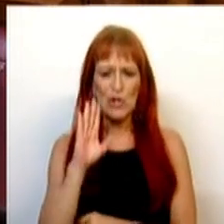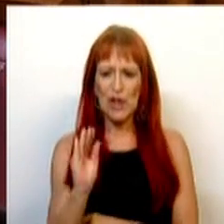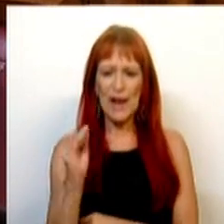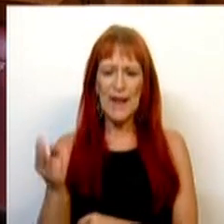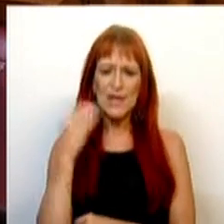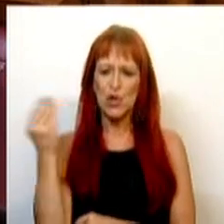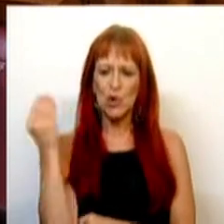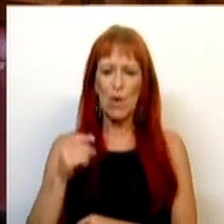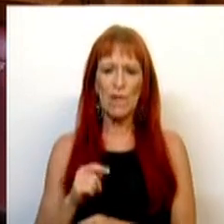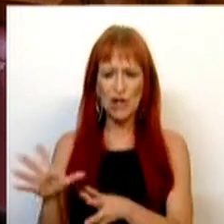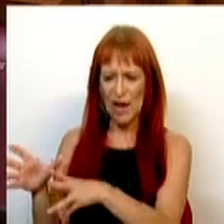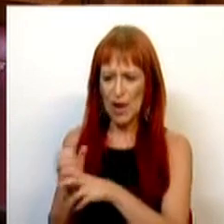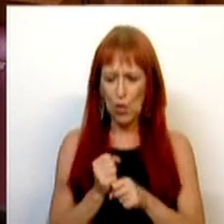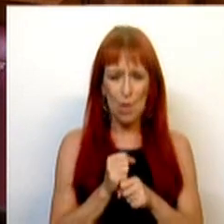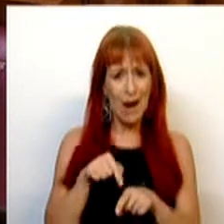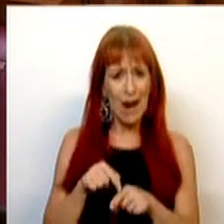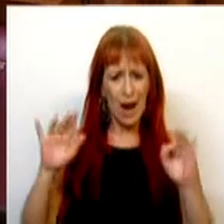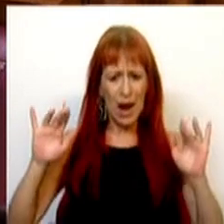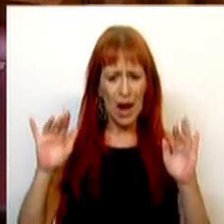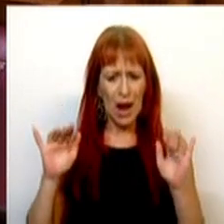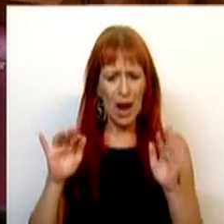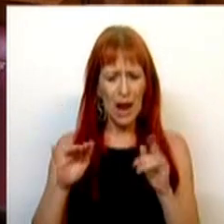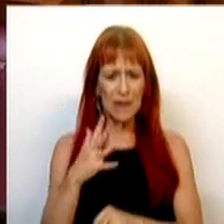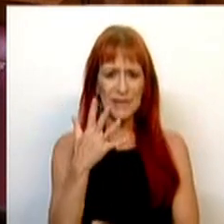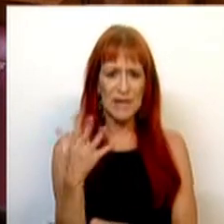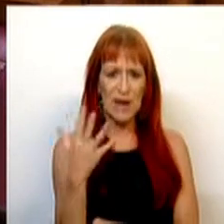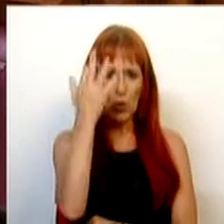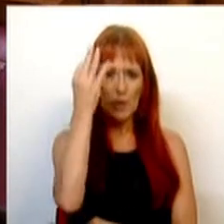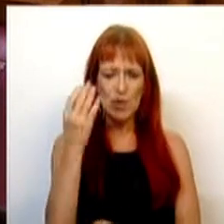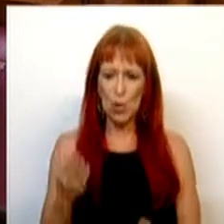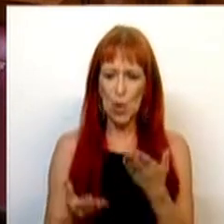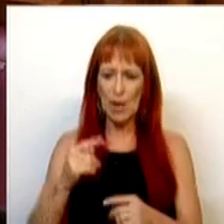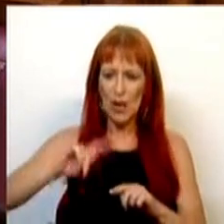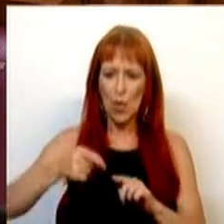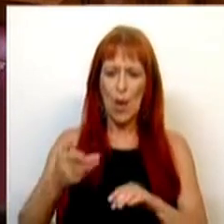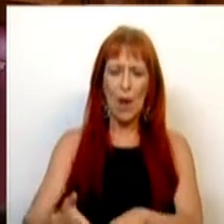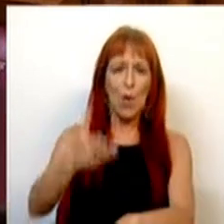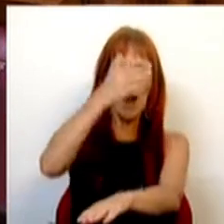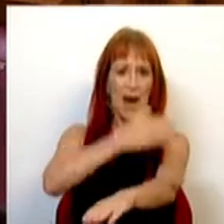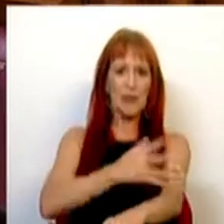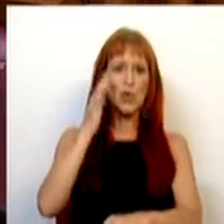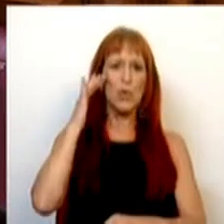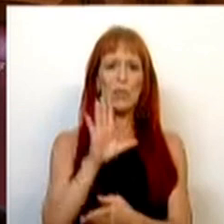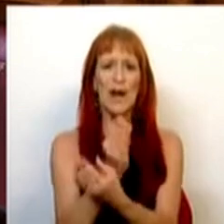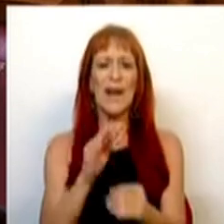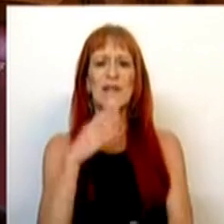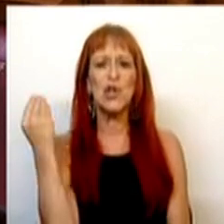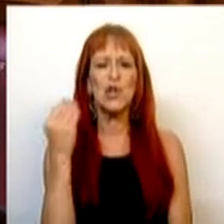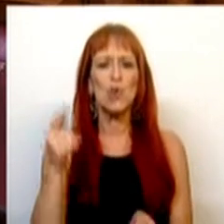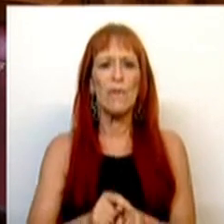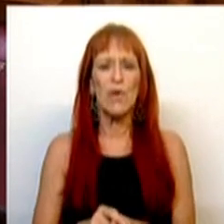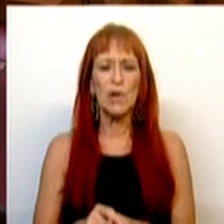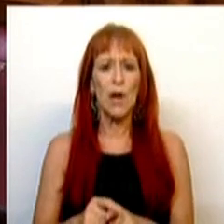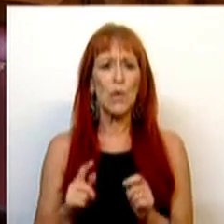de crianças e jovens em acolhimento diminuiu cerca de 5% face ao ano anterior. E o número de crianças e jovens